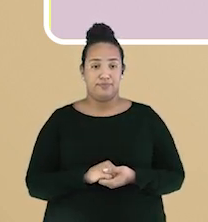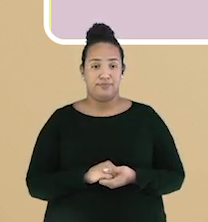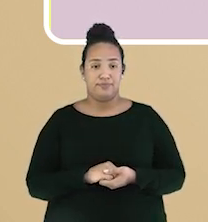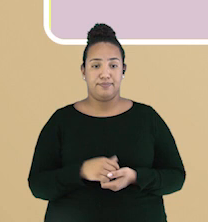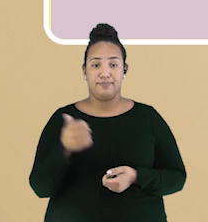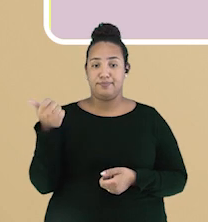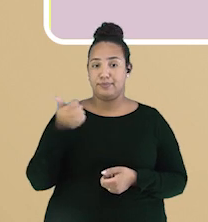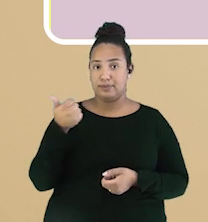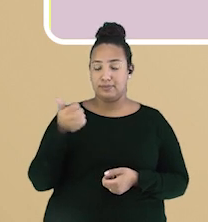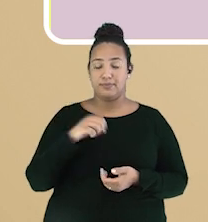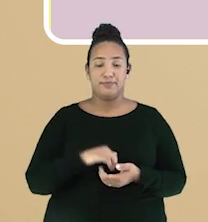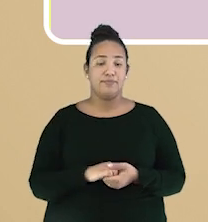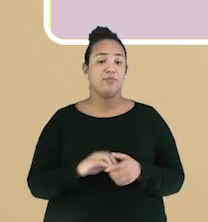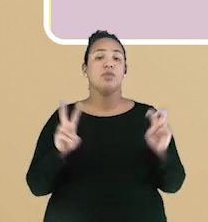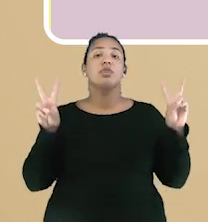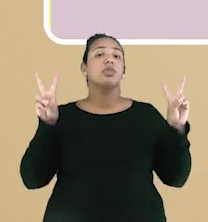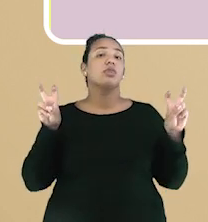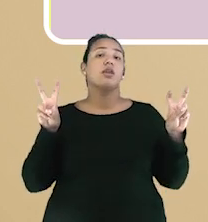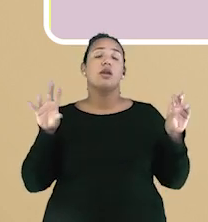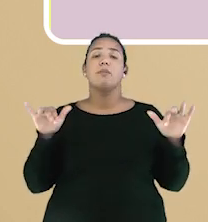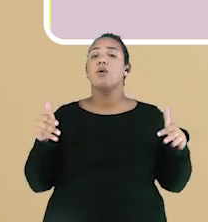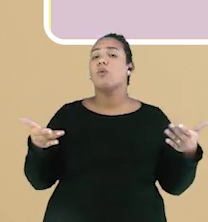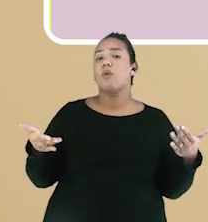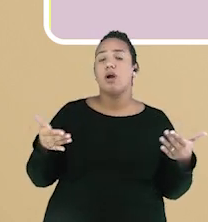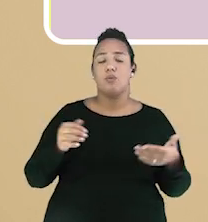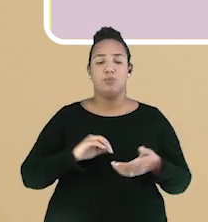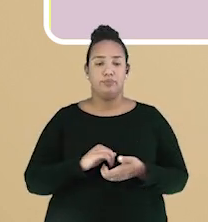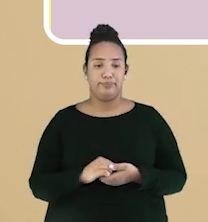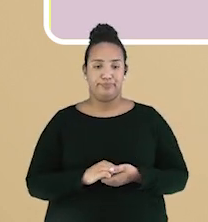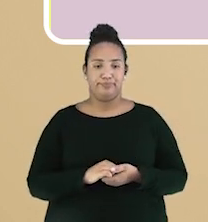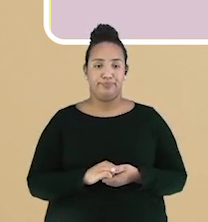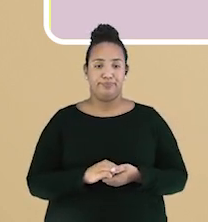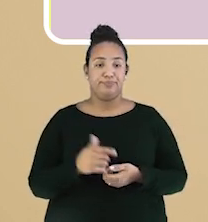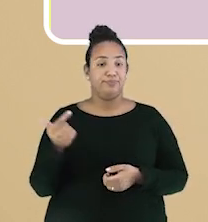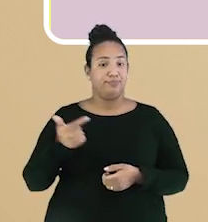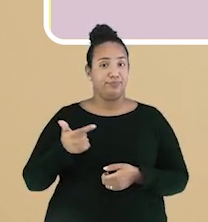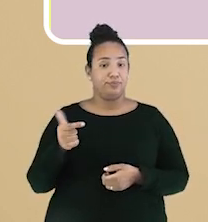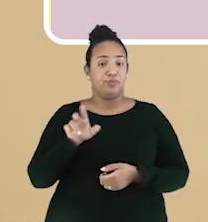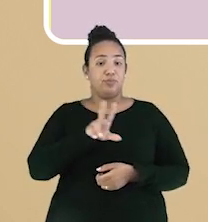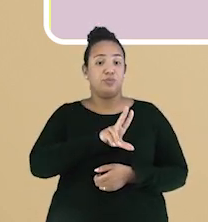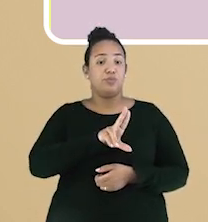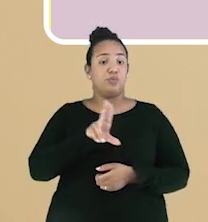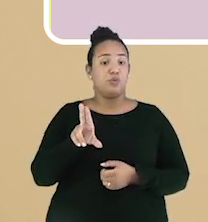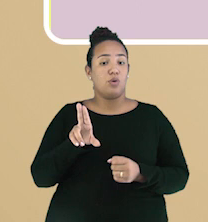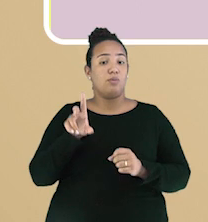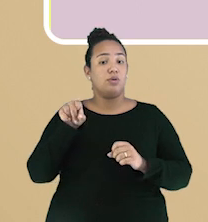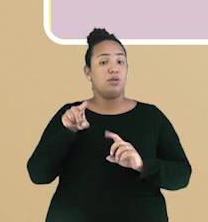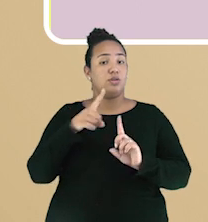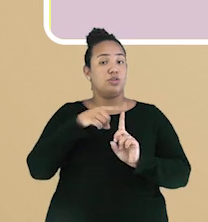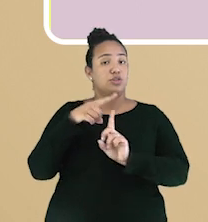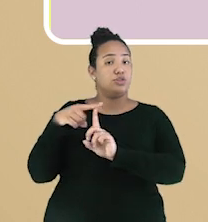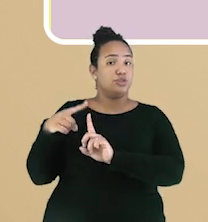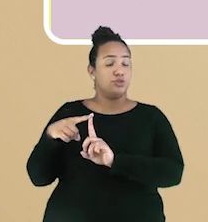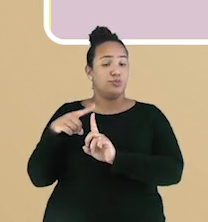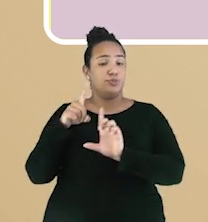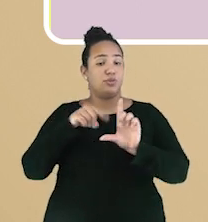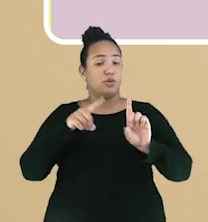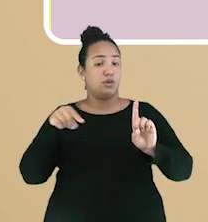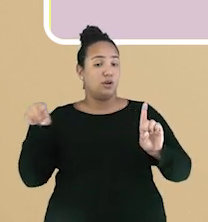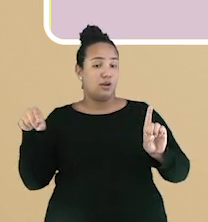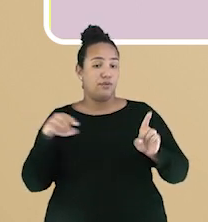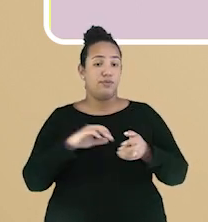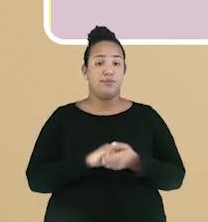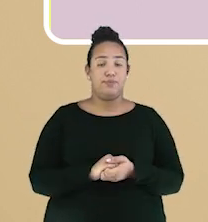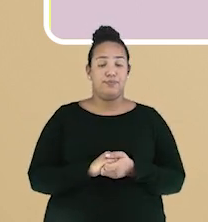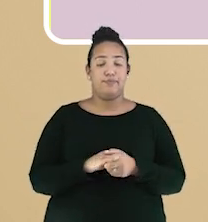Primeiro, qual é o título desse gráfico? Qual é o nome desse tipo de gráfico? Qual é o